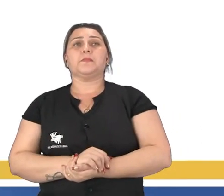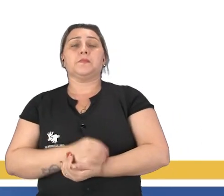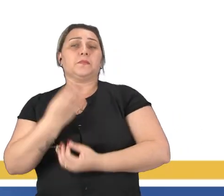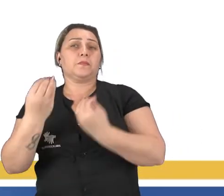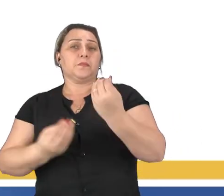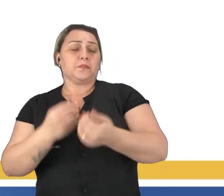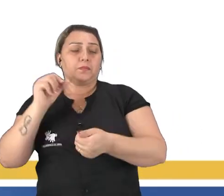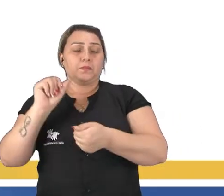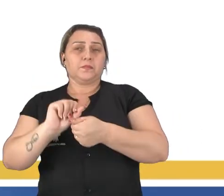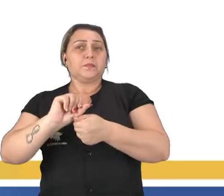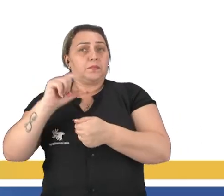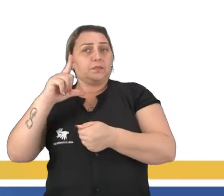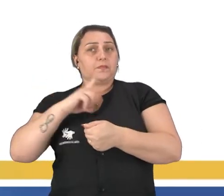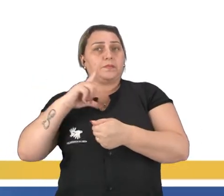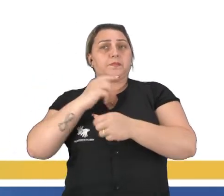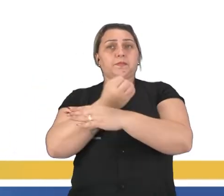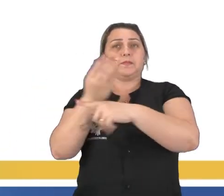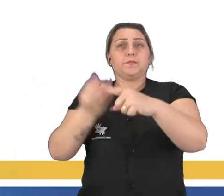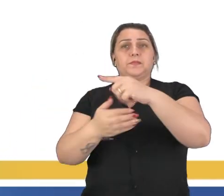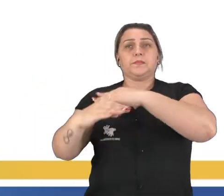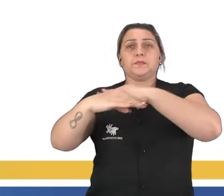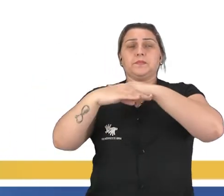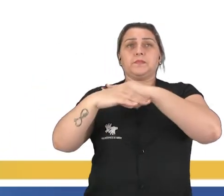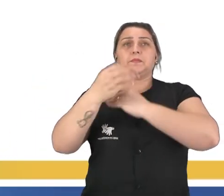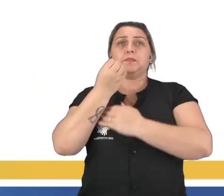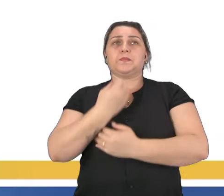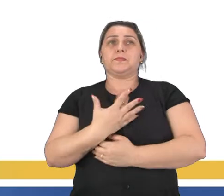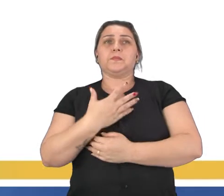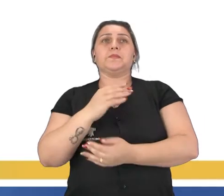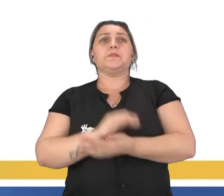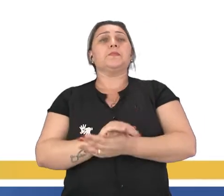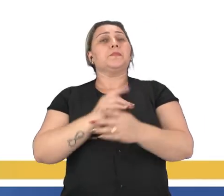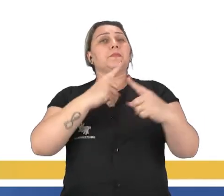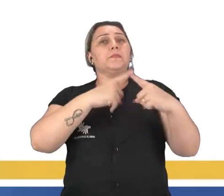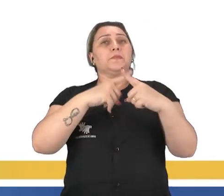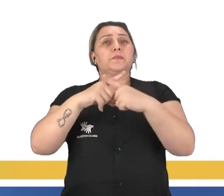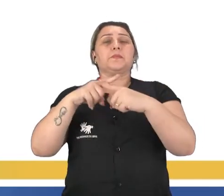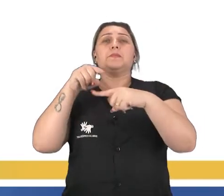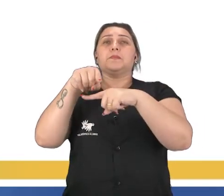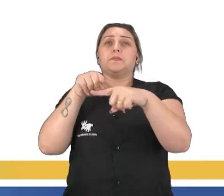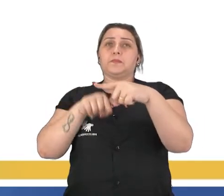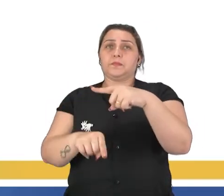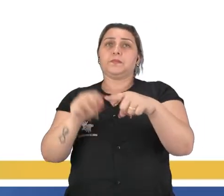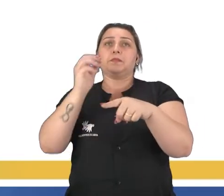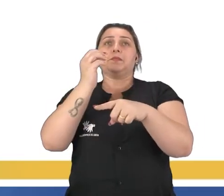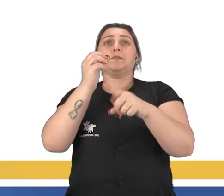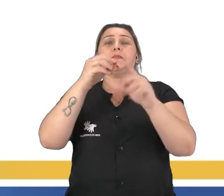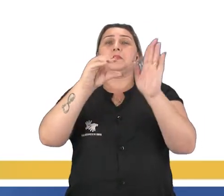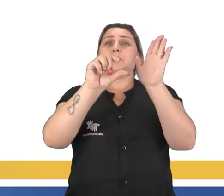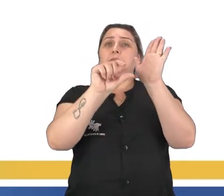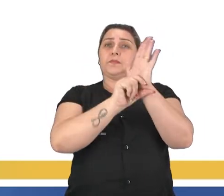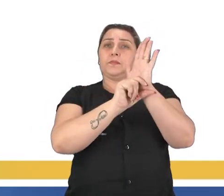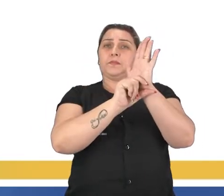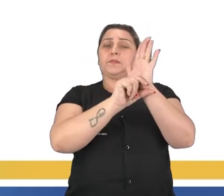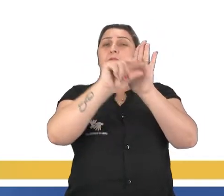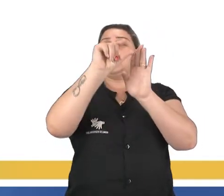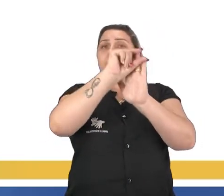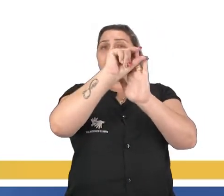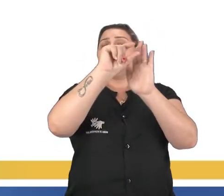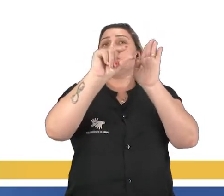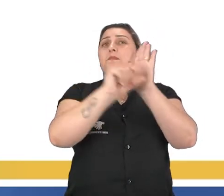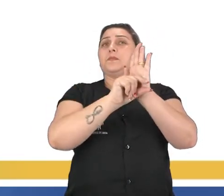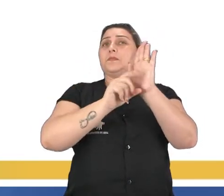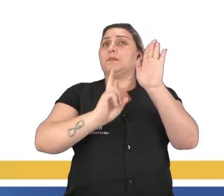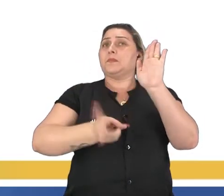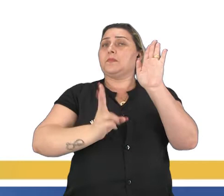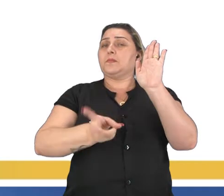E como que eu faço para obter essas frações equivalentes? Bom, quando multiplicamos ou dividimos o numerador e o denominador de uma fração por um